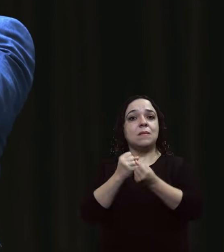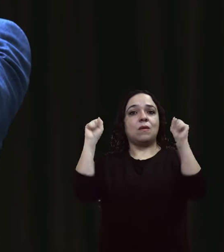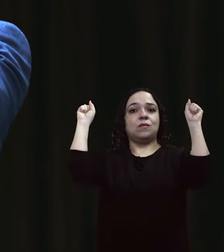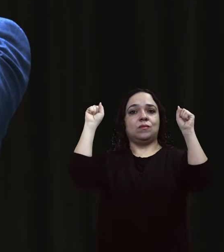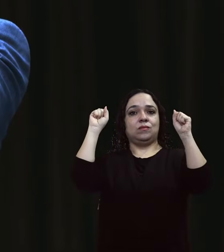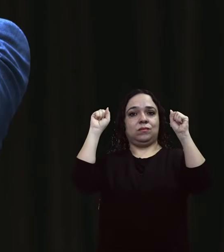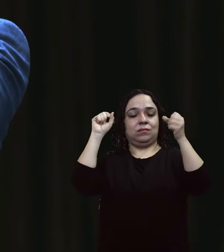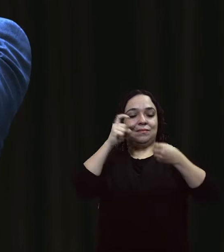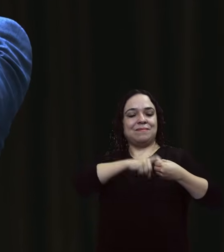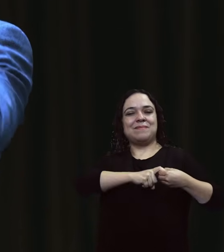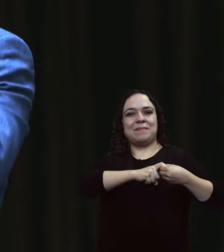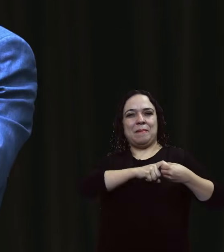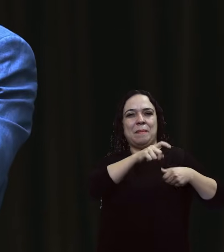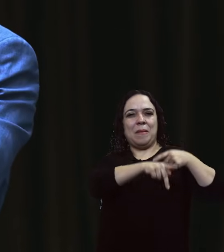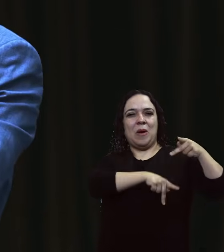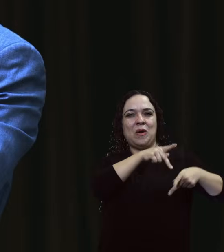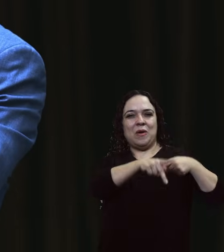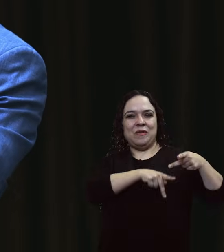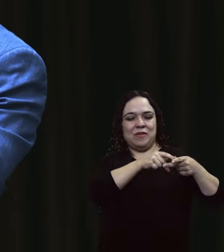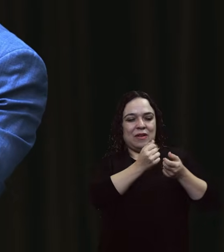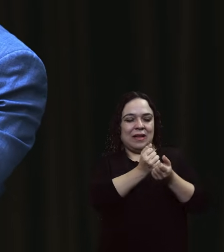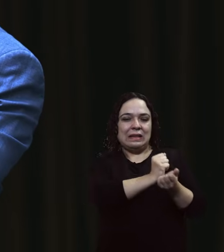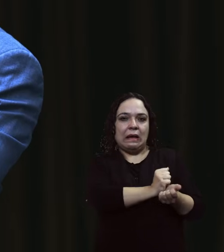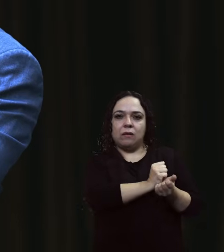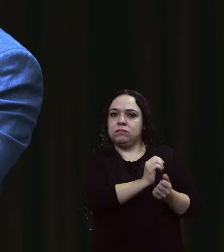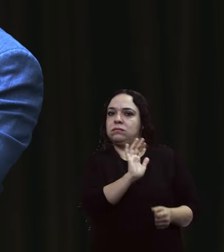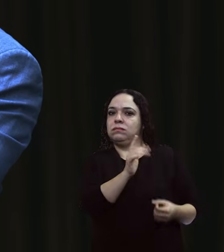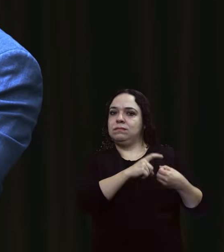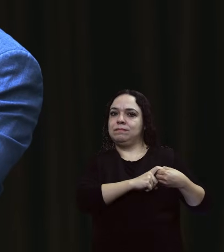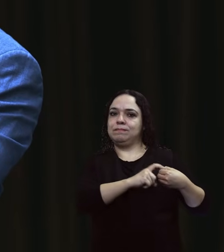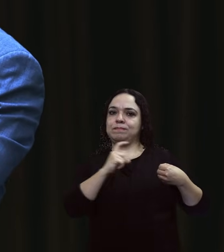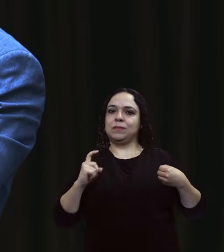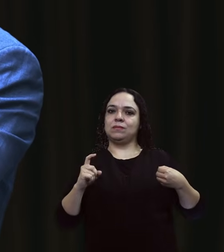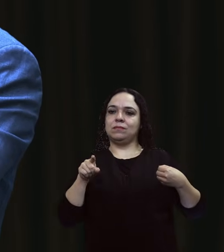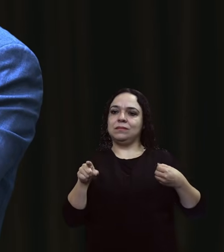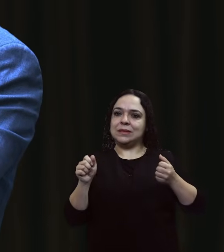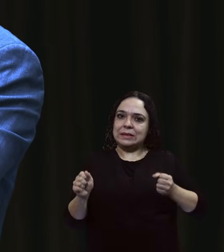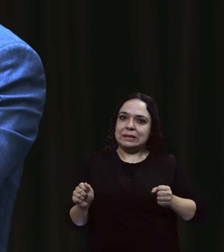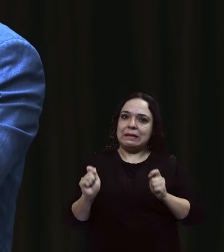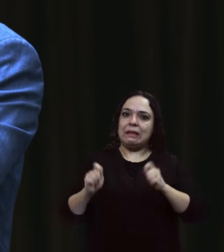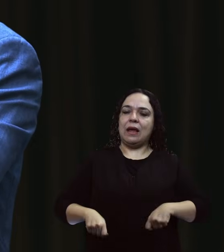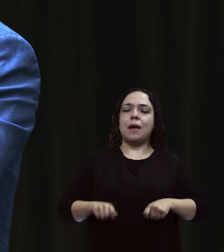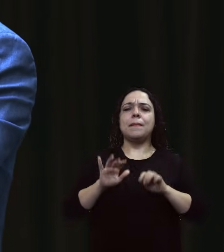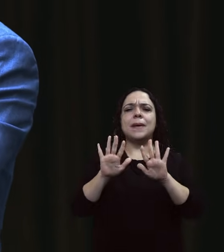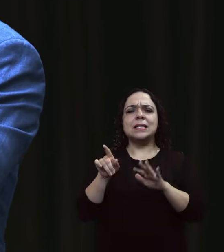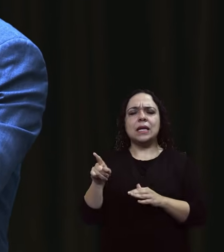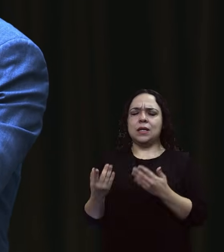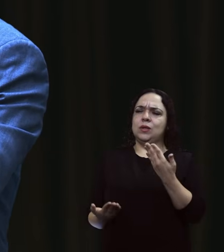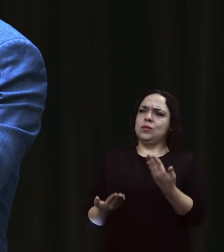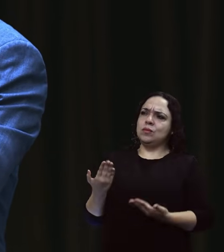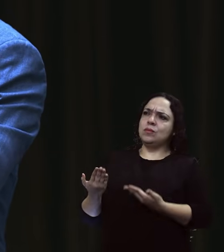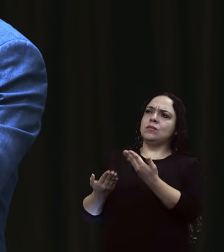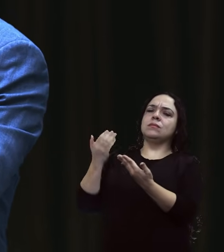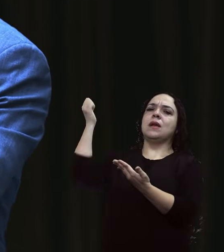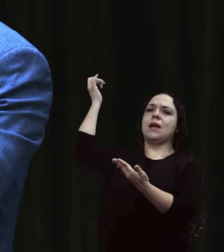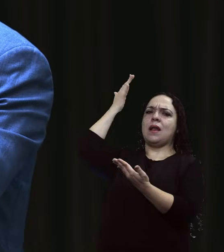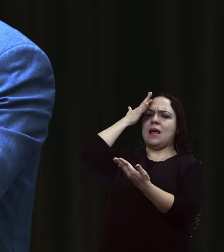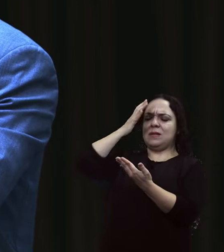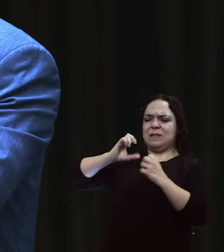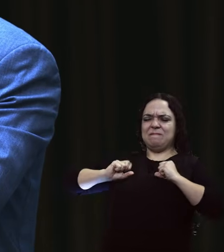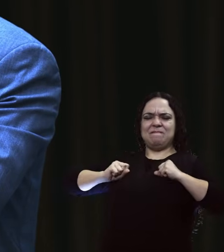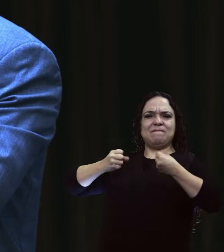ao propósito de Deus, ele recebia um recurso da graça, que era força